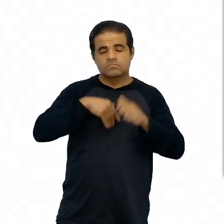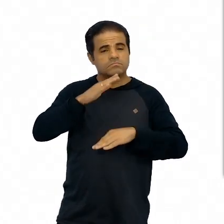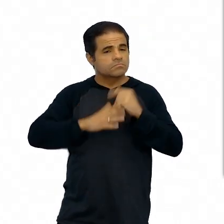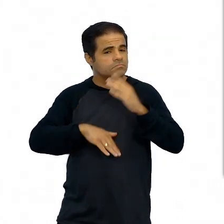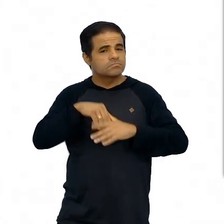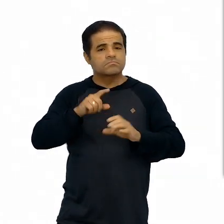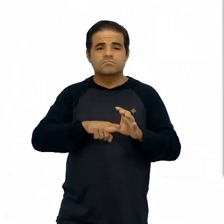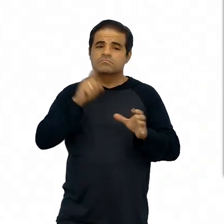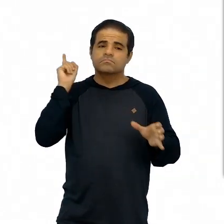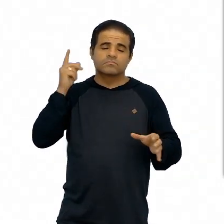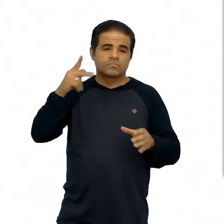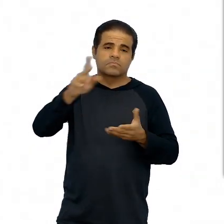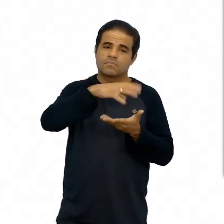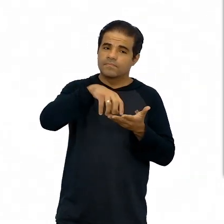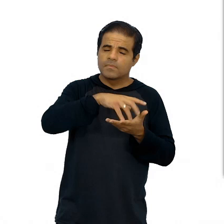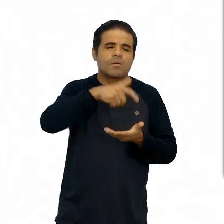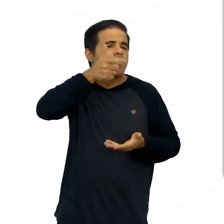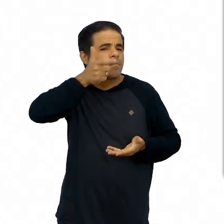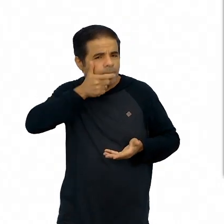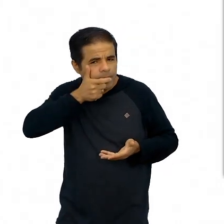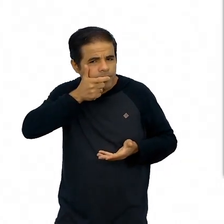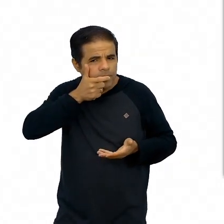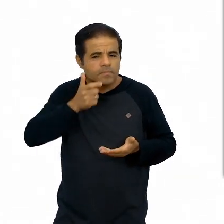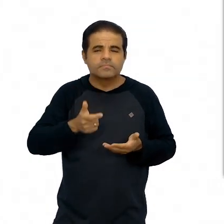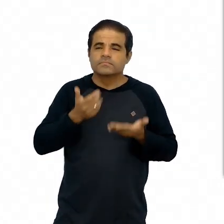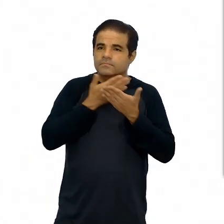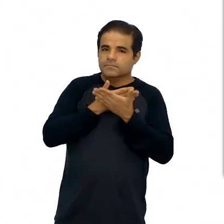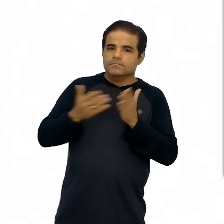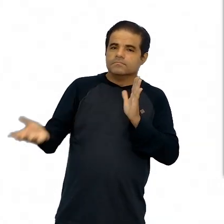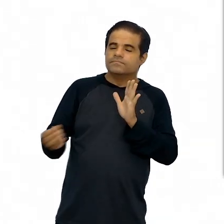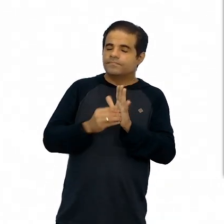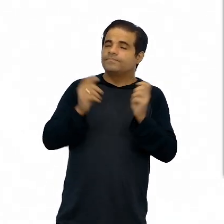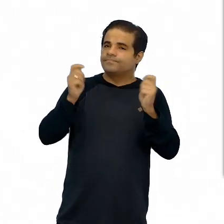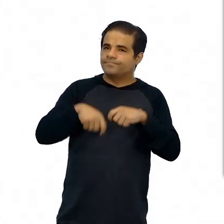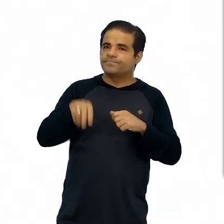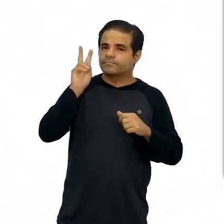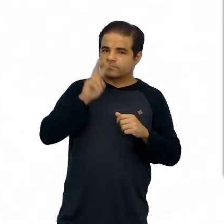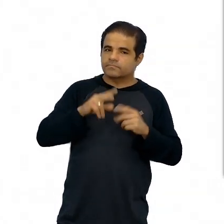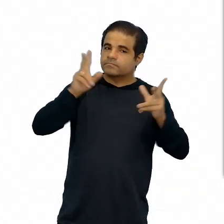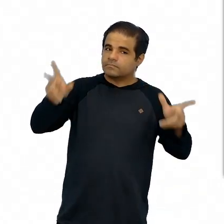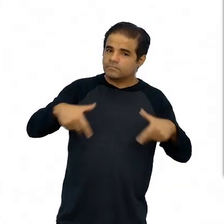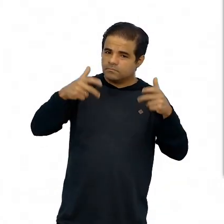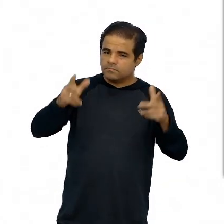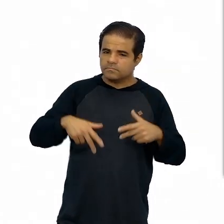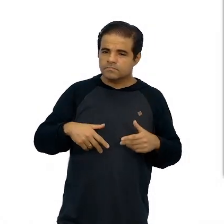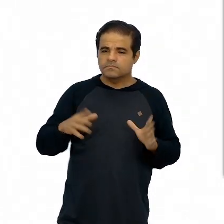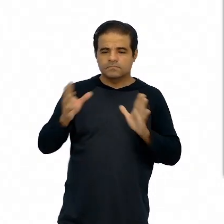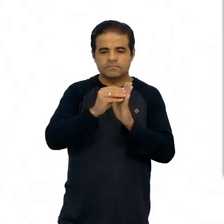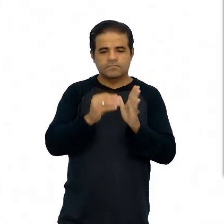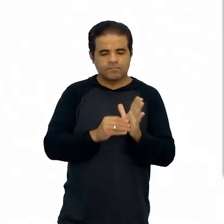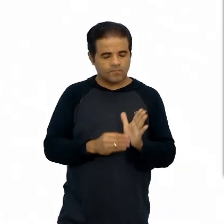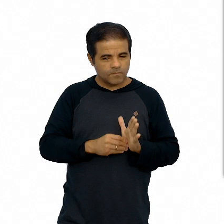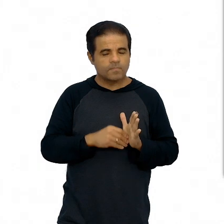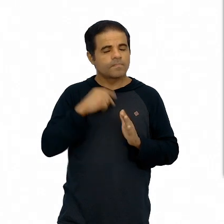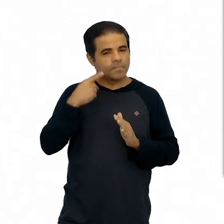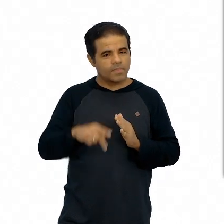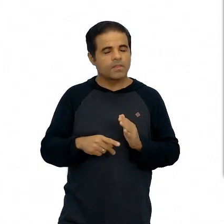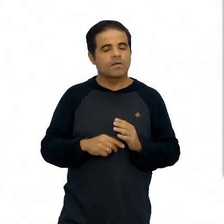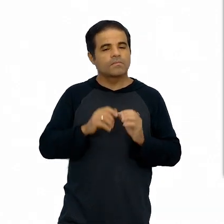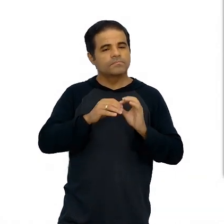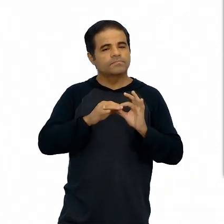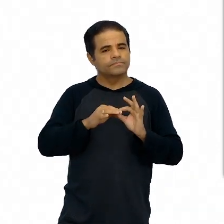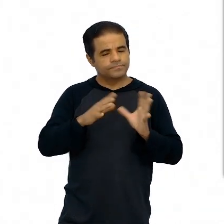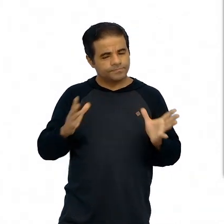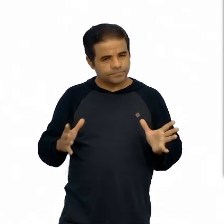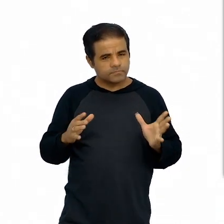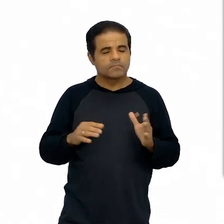independente de sua área. Observando o polígono da questão, podemos explorar sua composição e sua